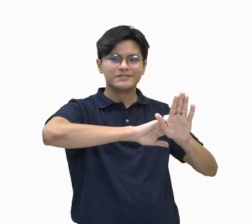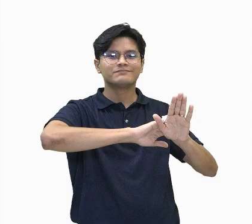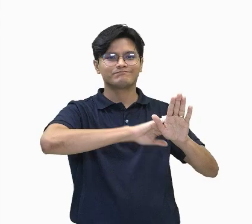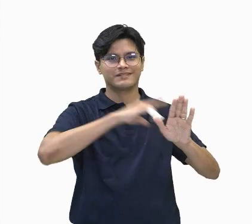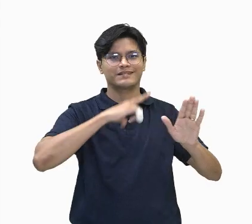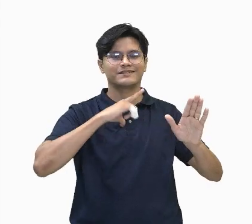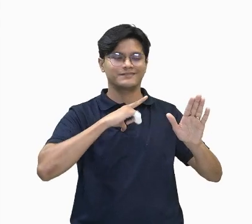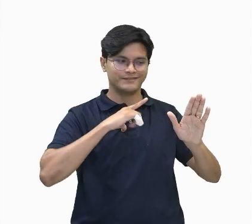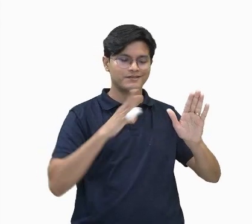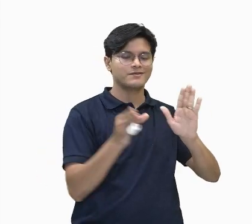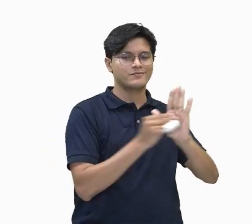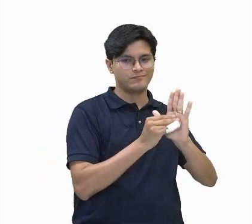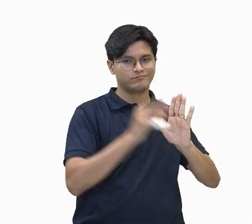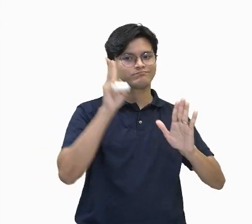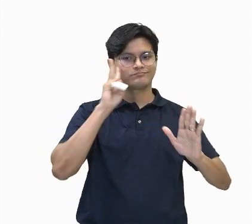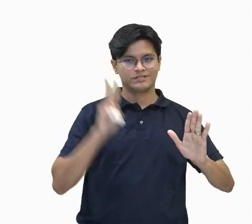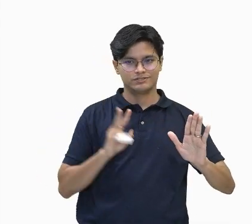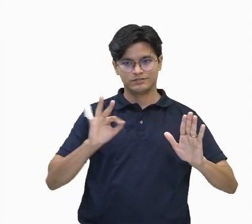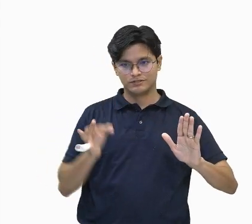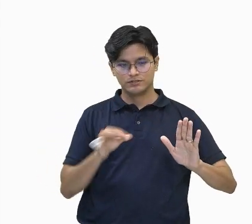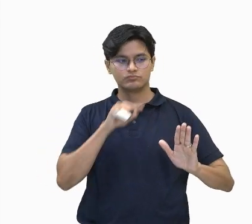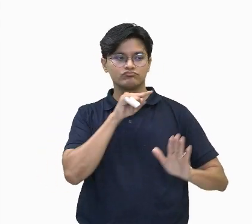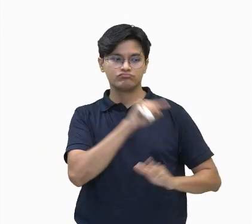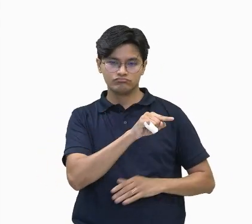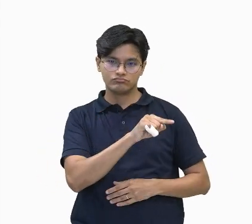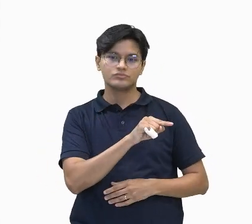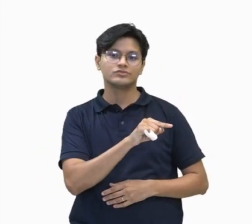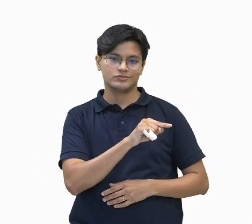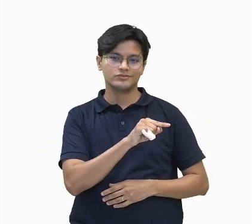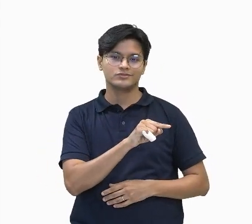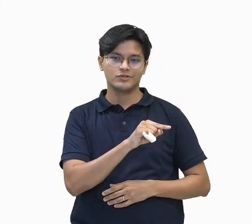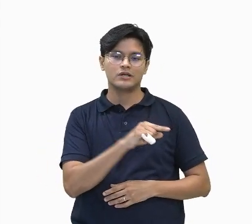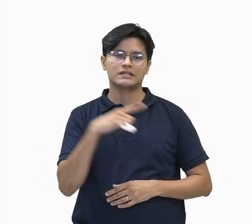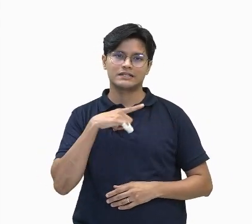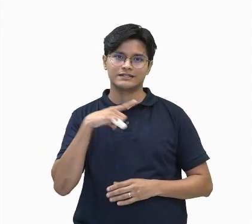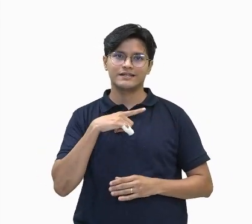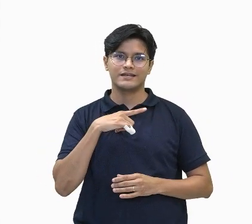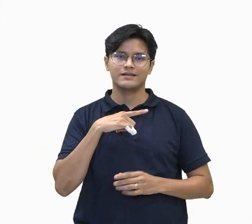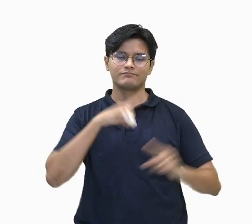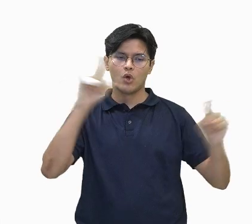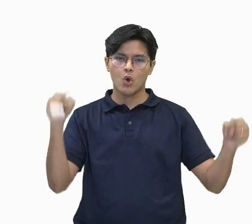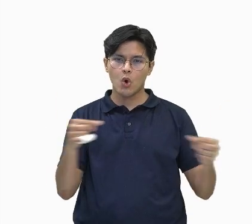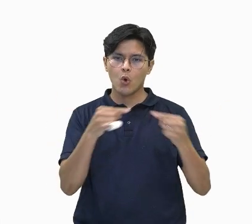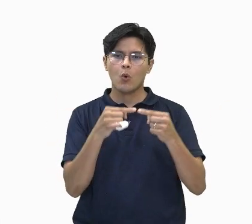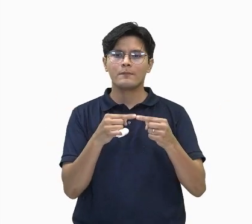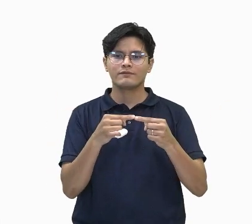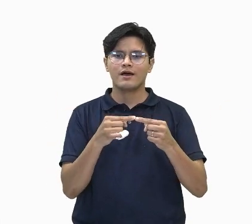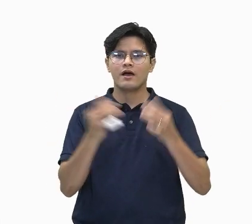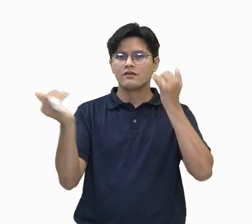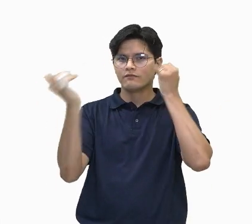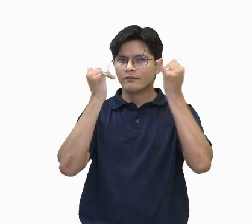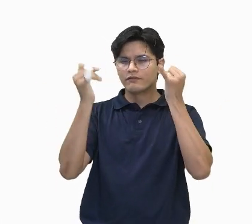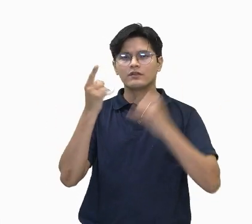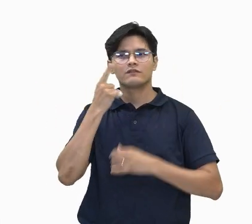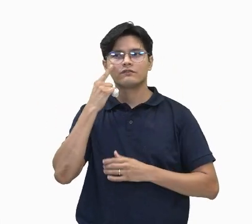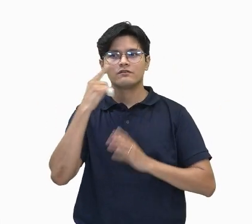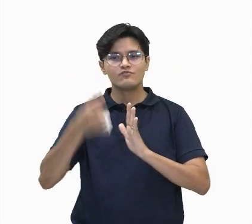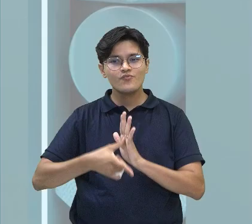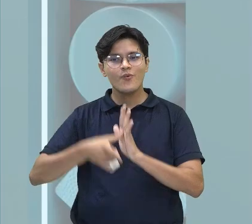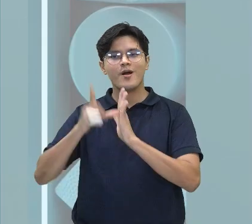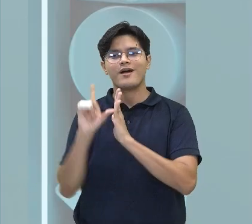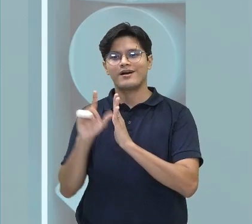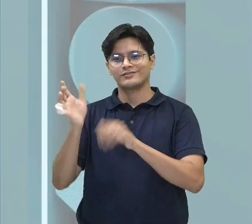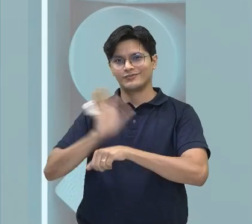que tem tudo a ver com tudo aquilo, todo aquele subtexto que nós conseguimos captar a partir daquilo que é